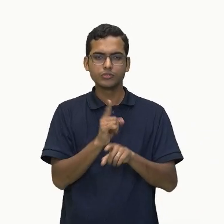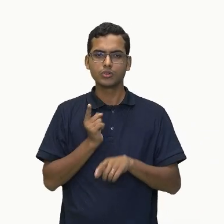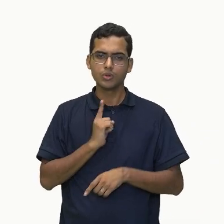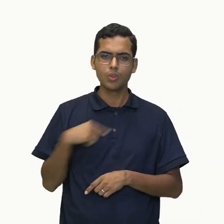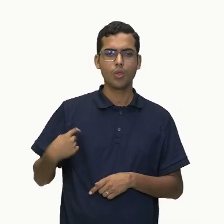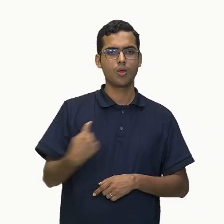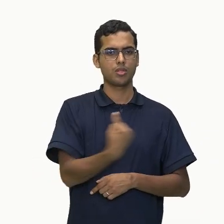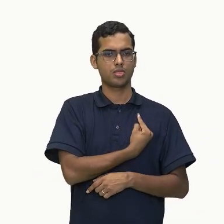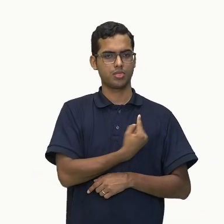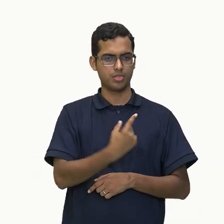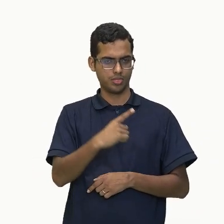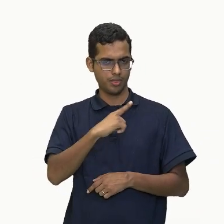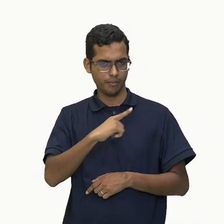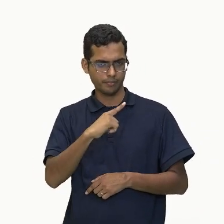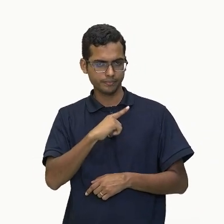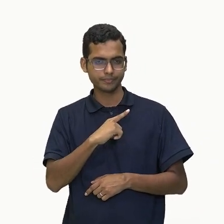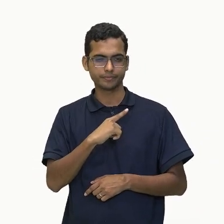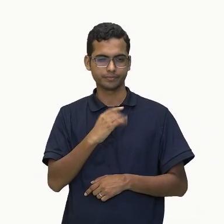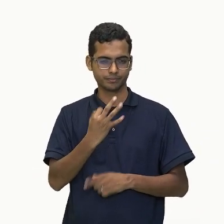have.